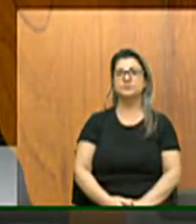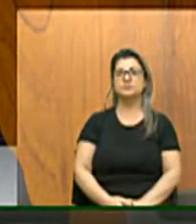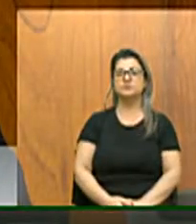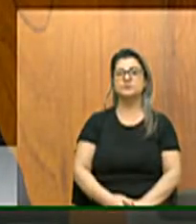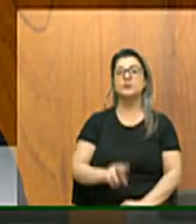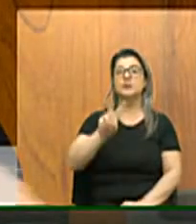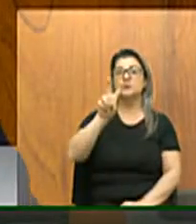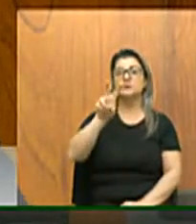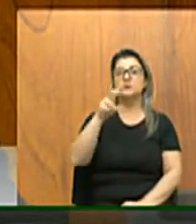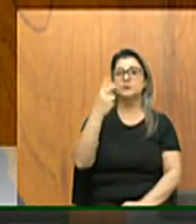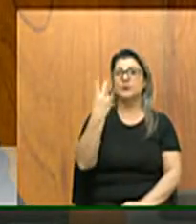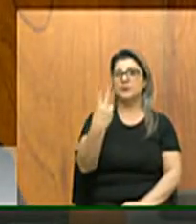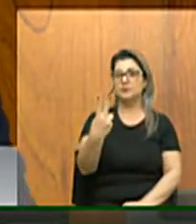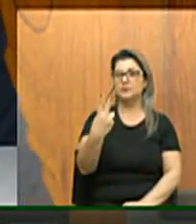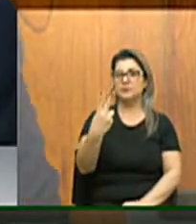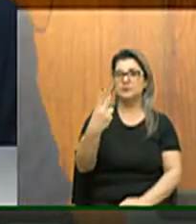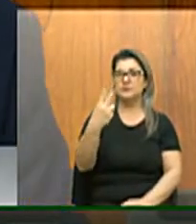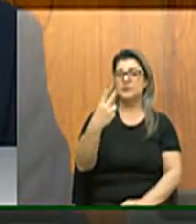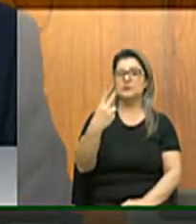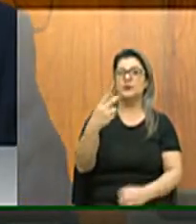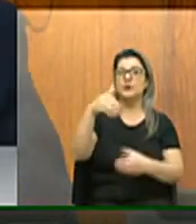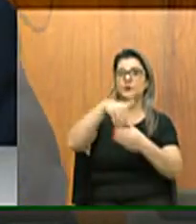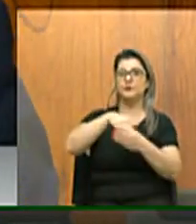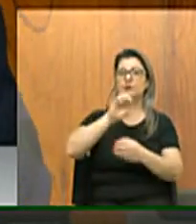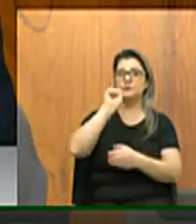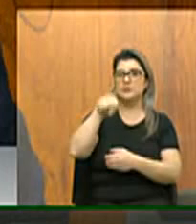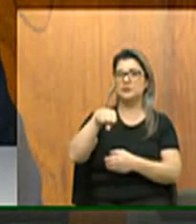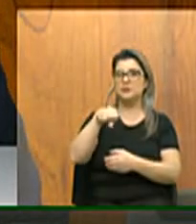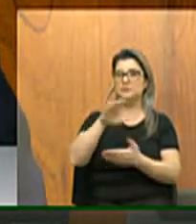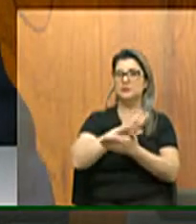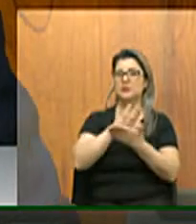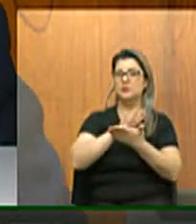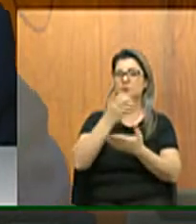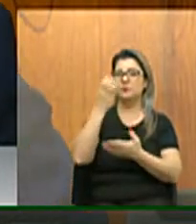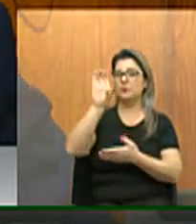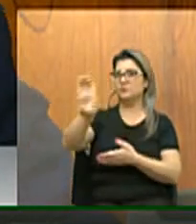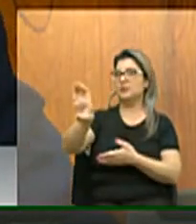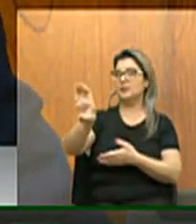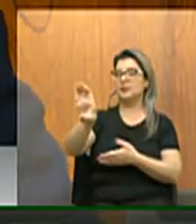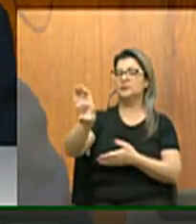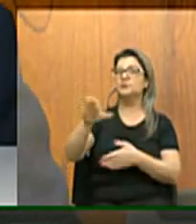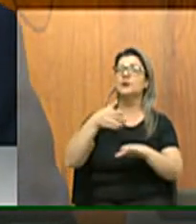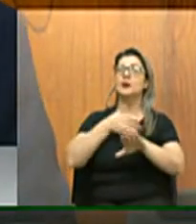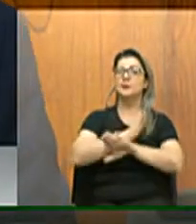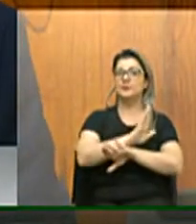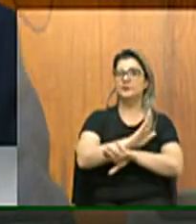Com 52 votos favoráveis, nenhum voto contrário, está aprovado o projeto de lei